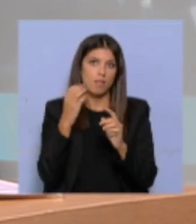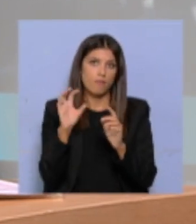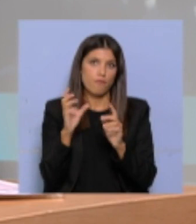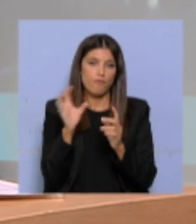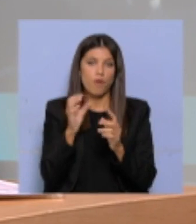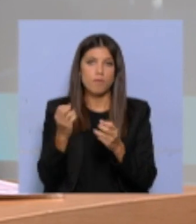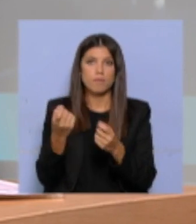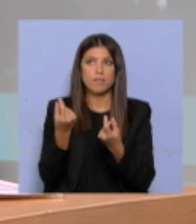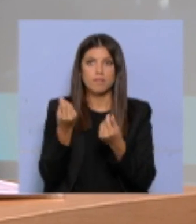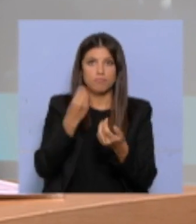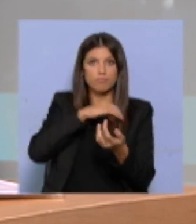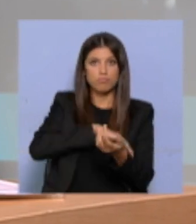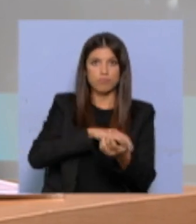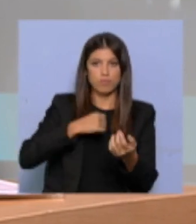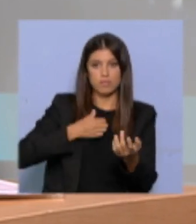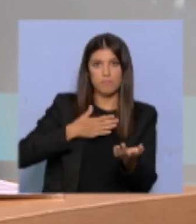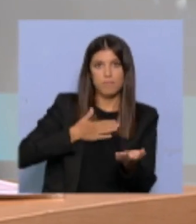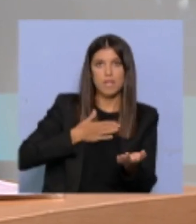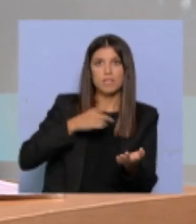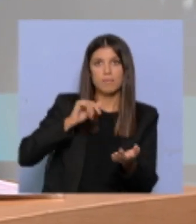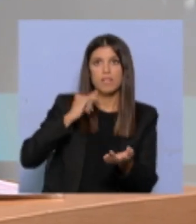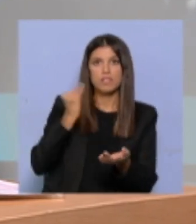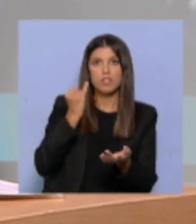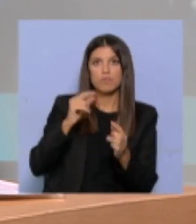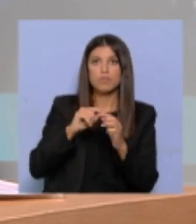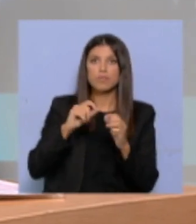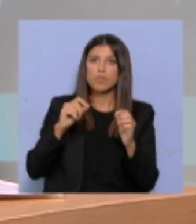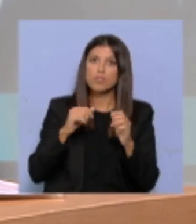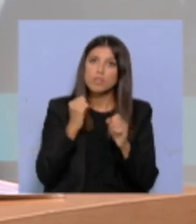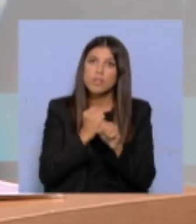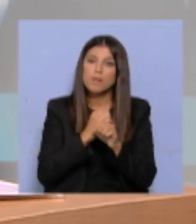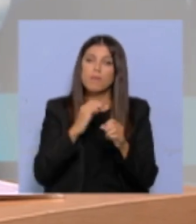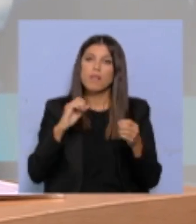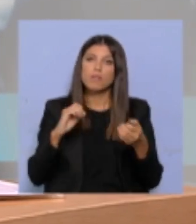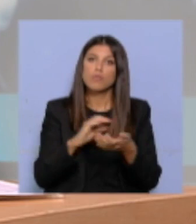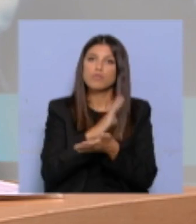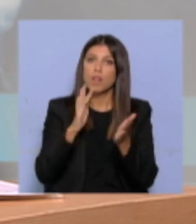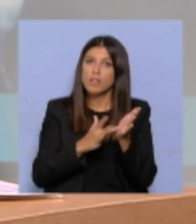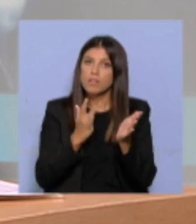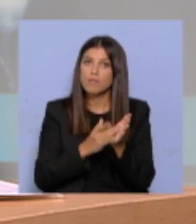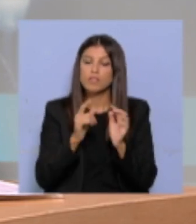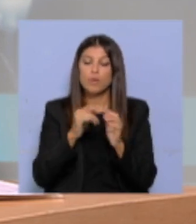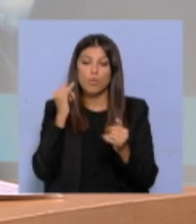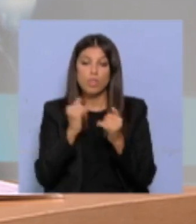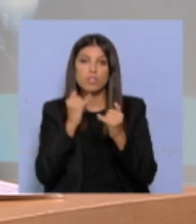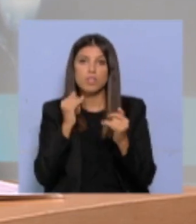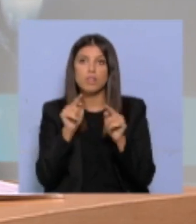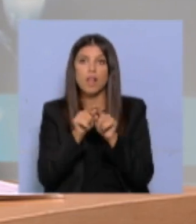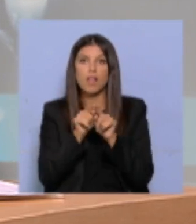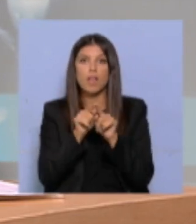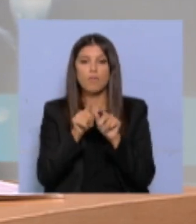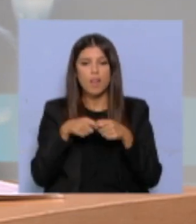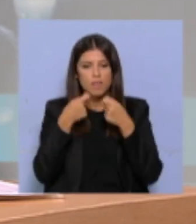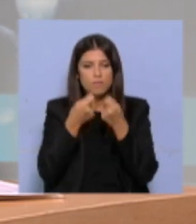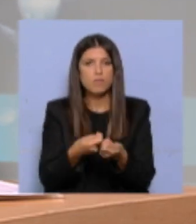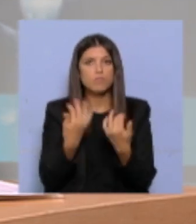receita das empresas e das instituições que editam jornais e revistas. O digital, apesar de estarmos a investir